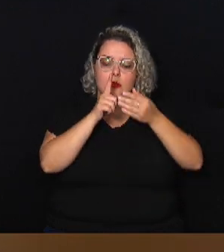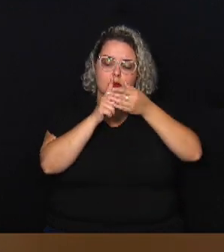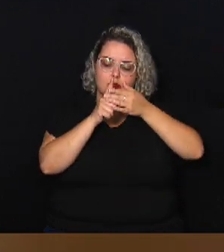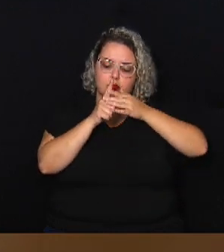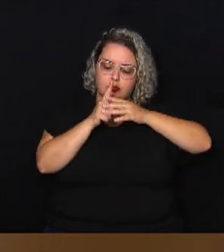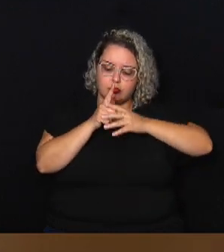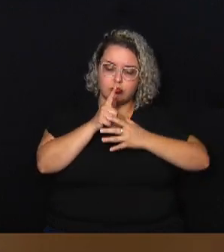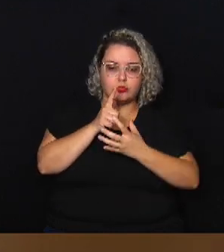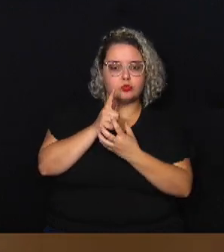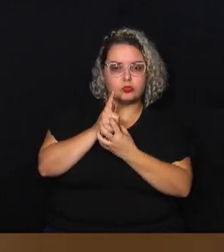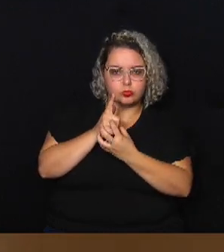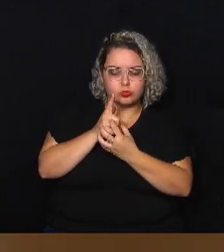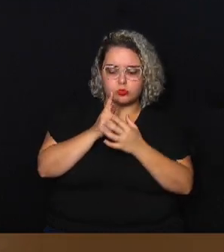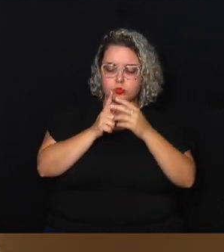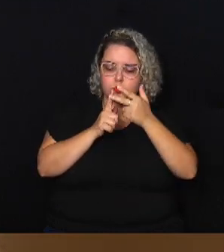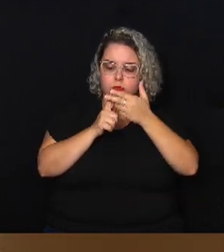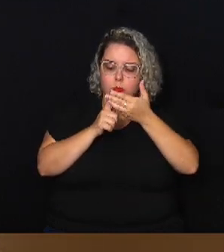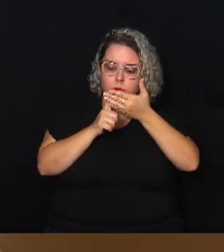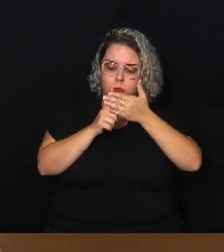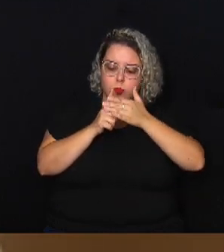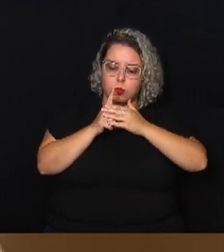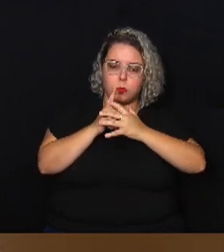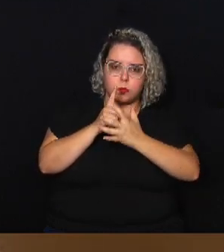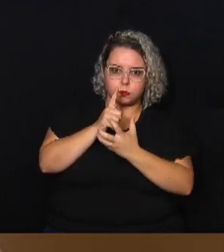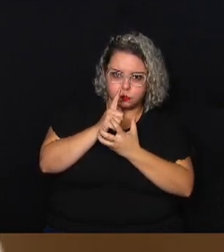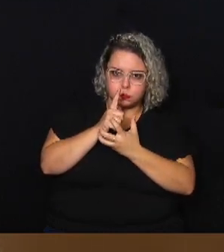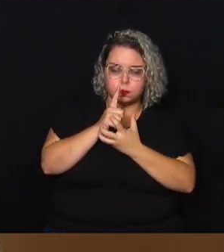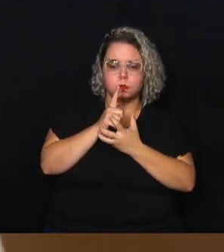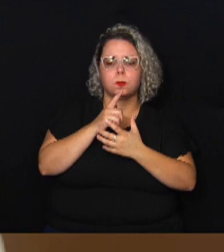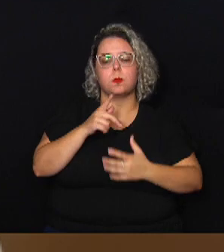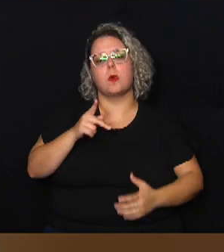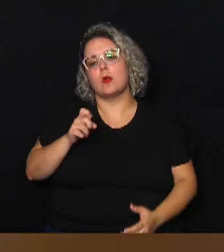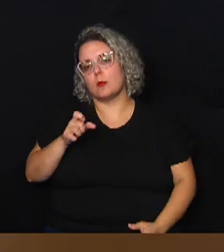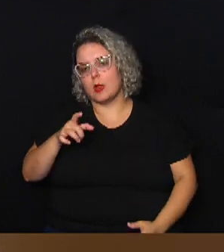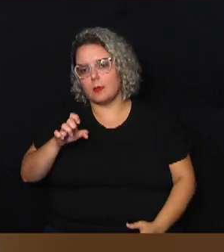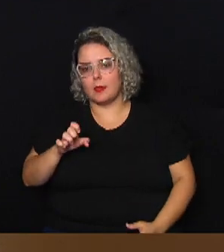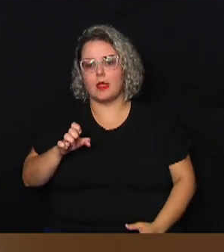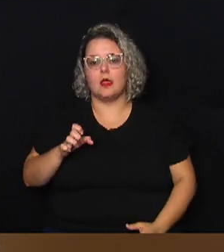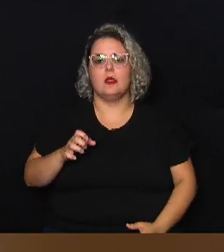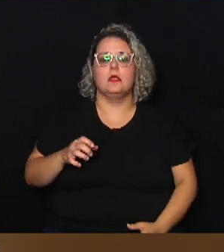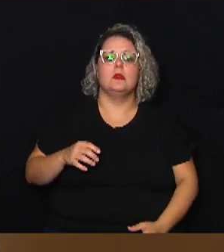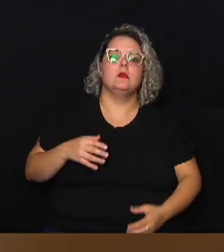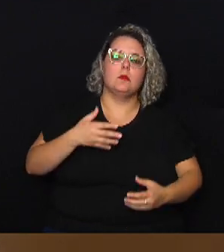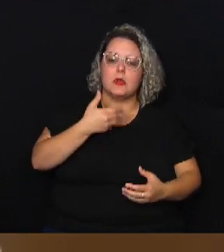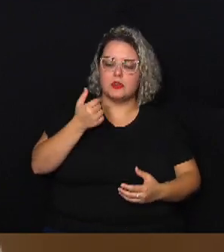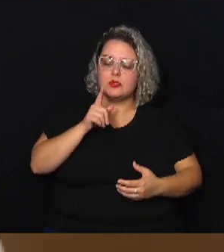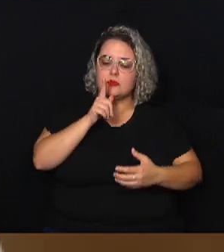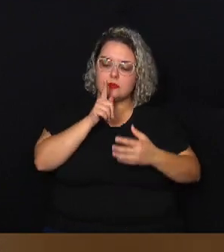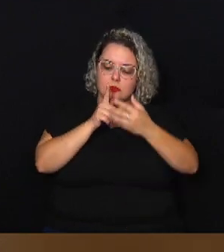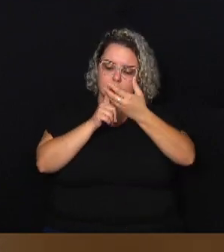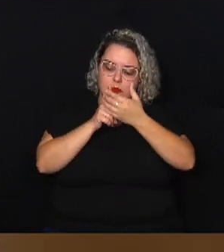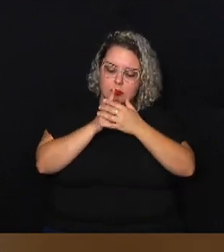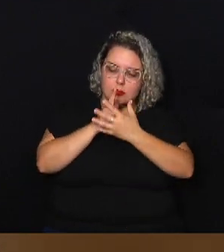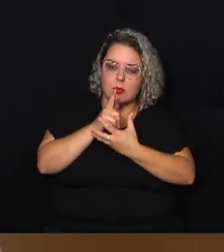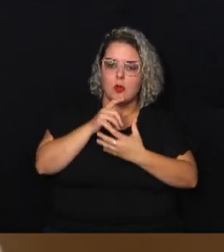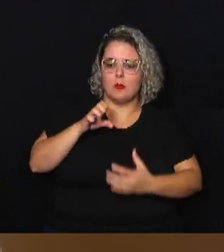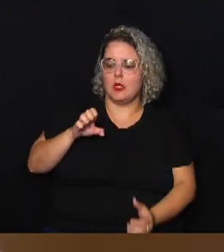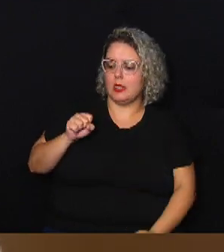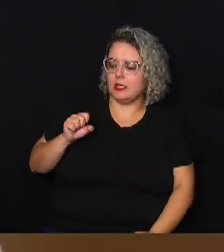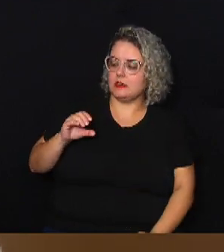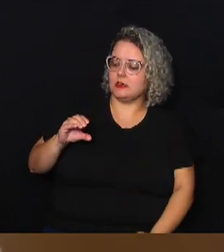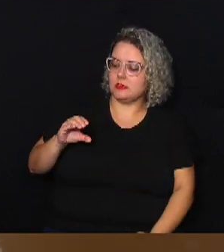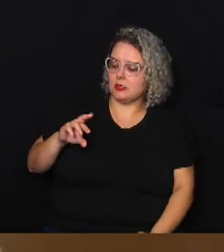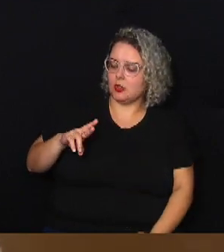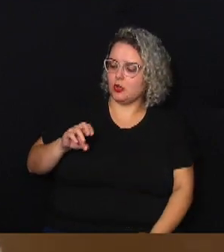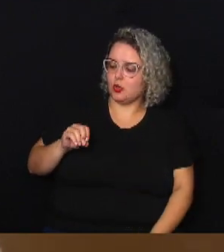vezes, ela fica como se fosse uma pele pendente, então é uma ressecção de pele, né? Uma escrotoplastia, é